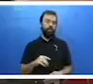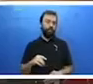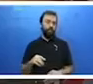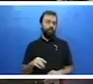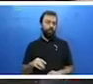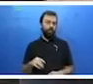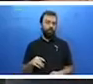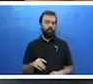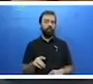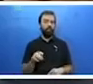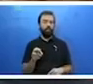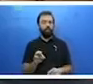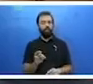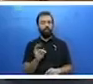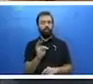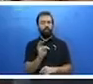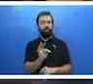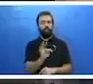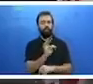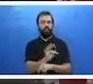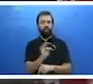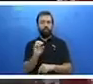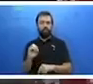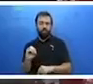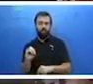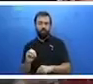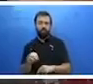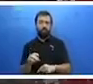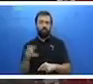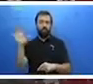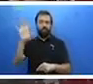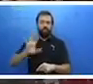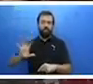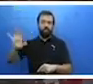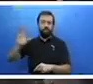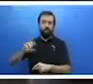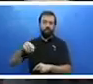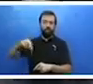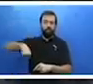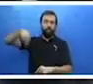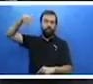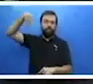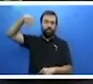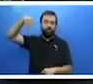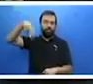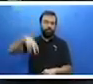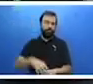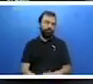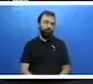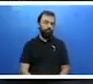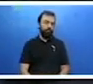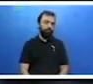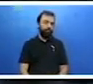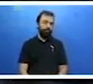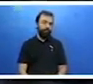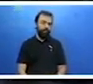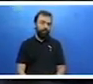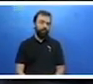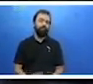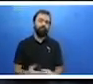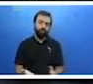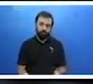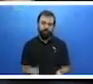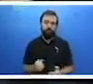localizado. Tocantins foi para a região Norte. E para terminar o nosso texto, desde